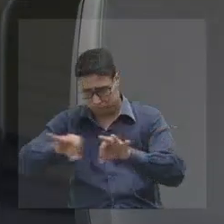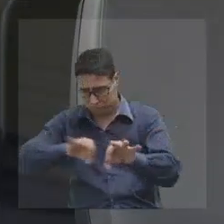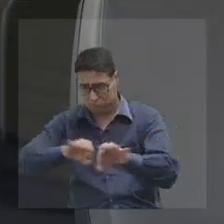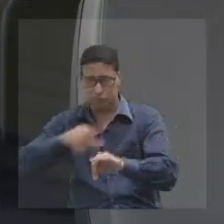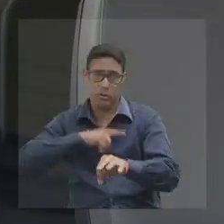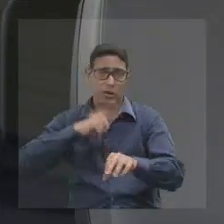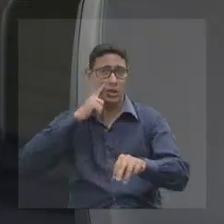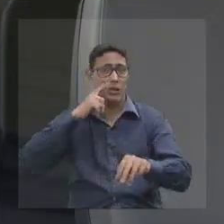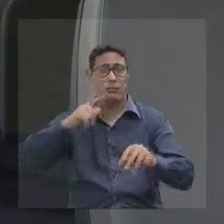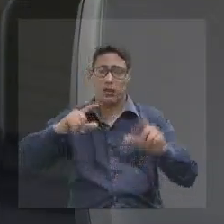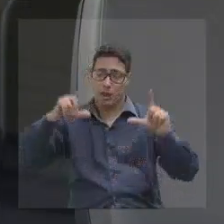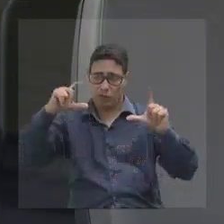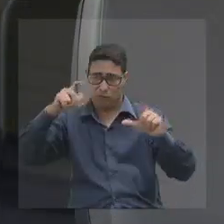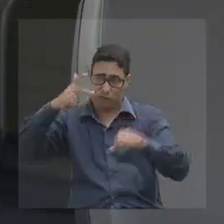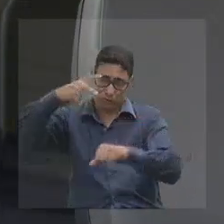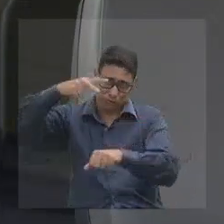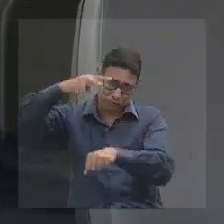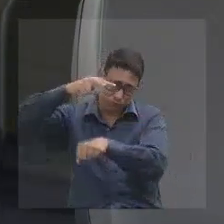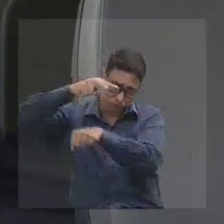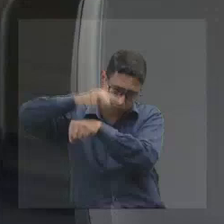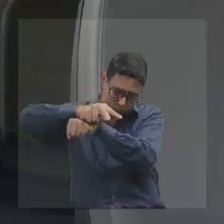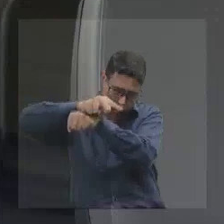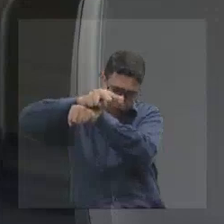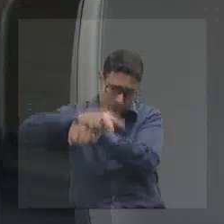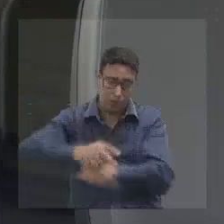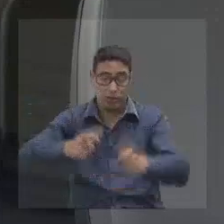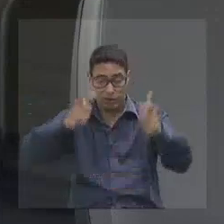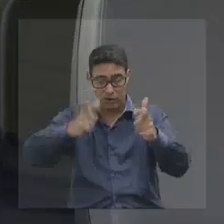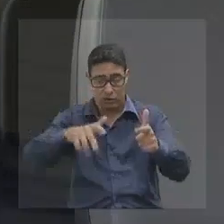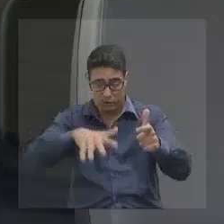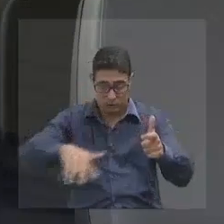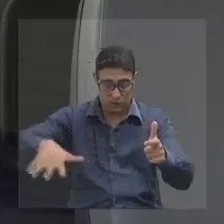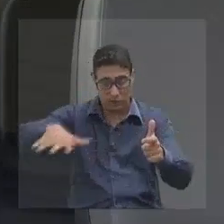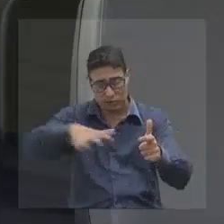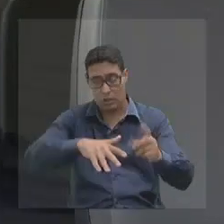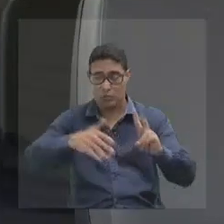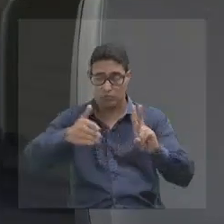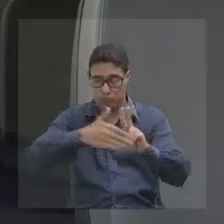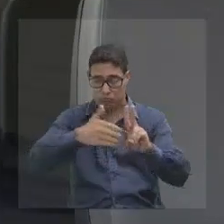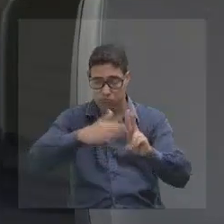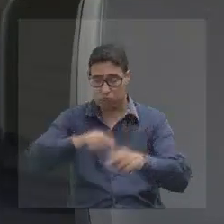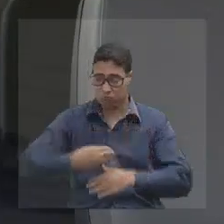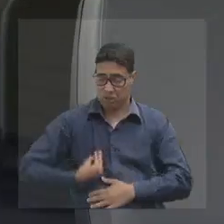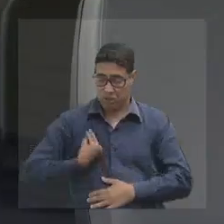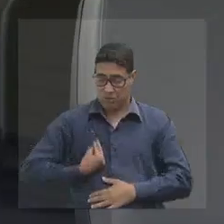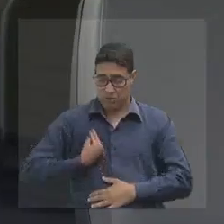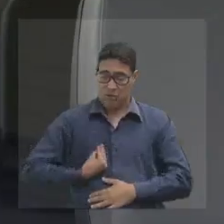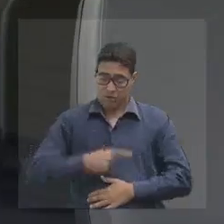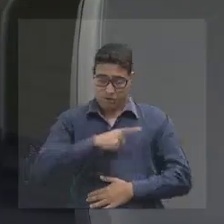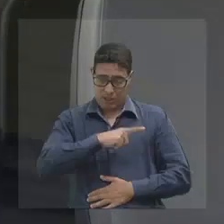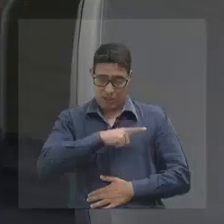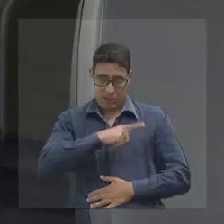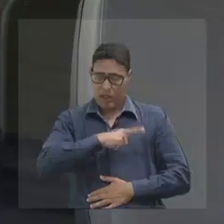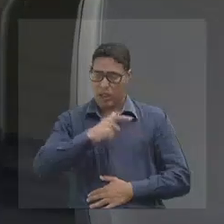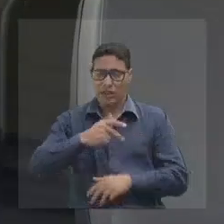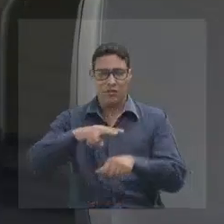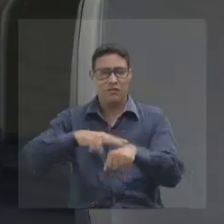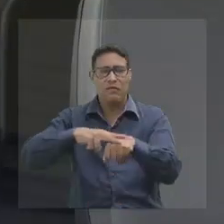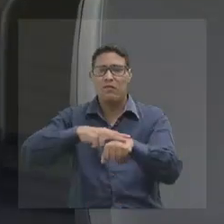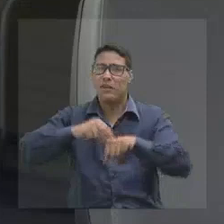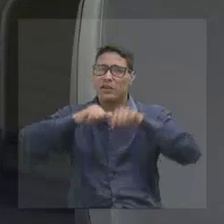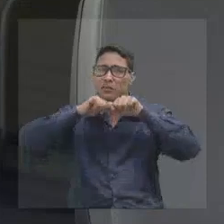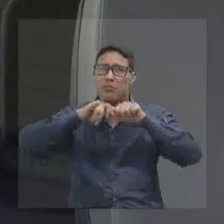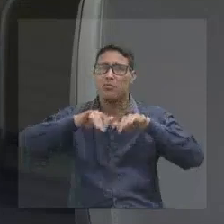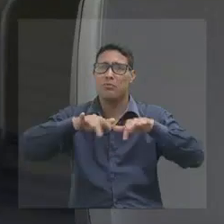aérea você percebe que a área um dos indígenas estão tá verde preservada com árvore mas a restante da área precisa de